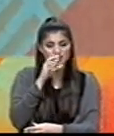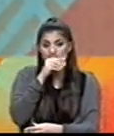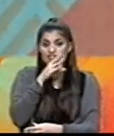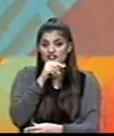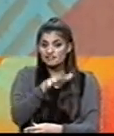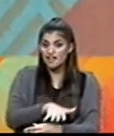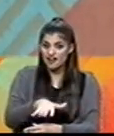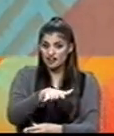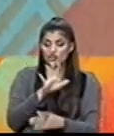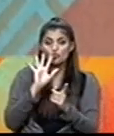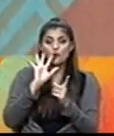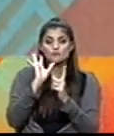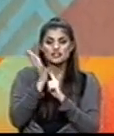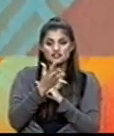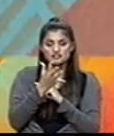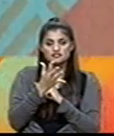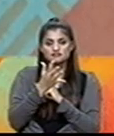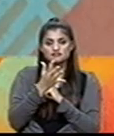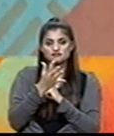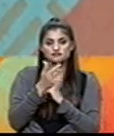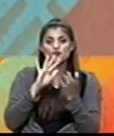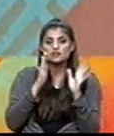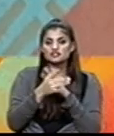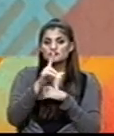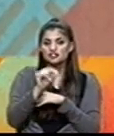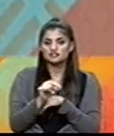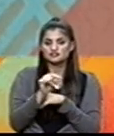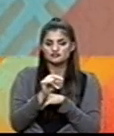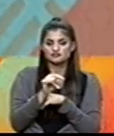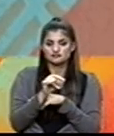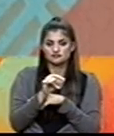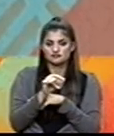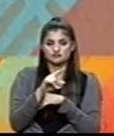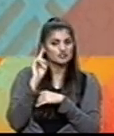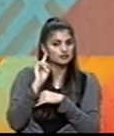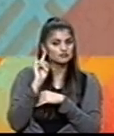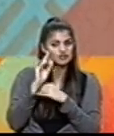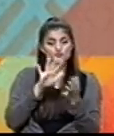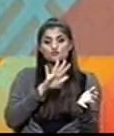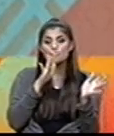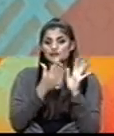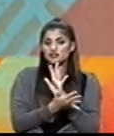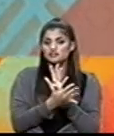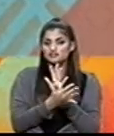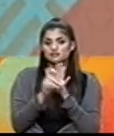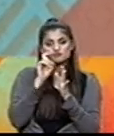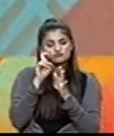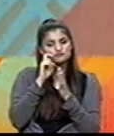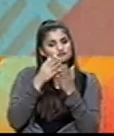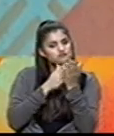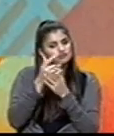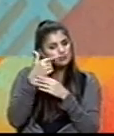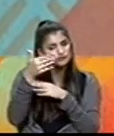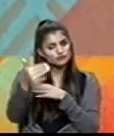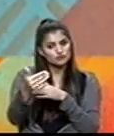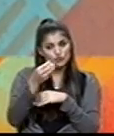sabermos a importância do ambiente, sabermos a importância que consiste para o meio ambiente e para a sustentabilidade nós